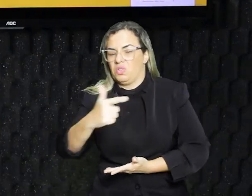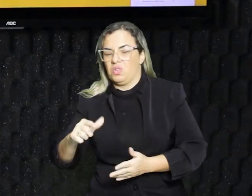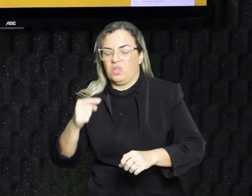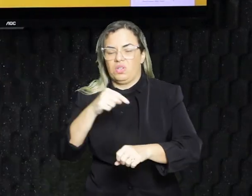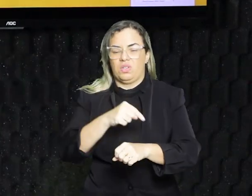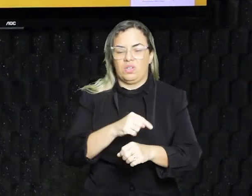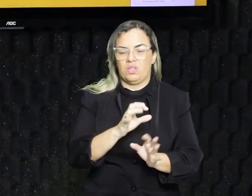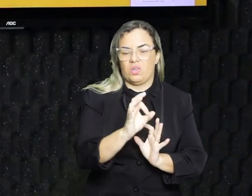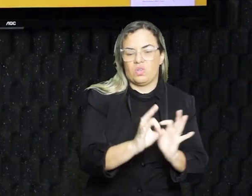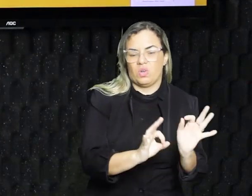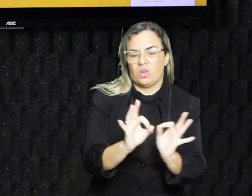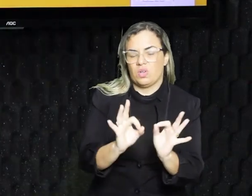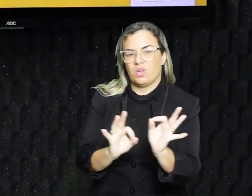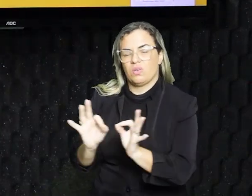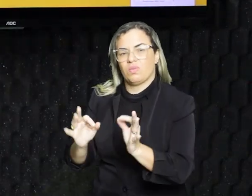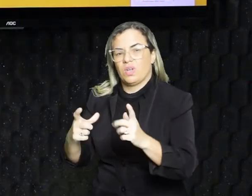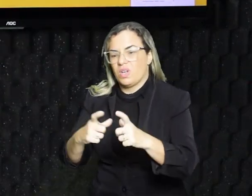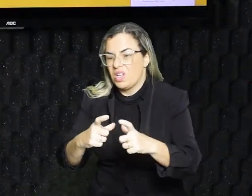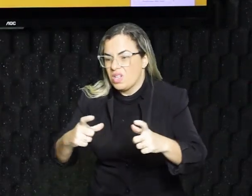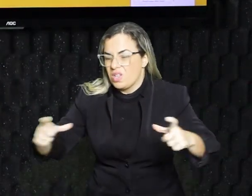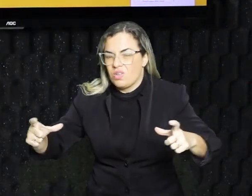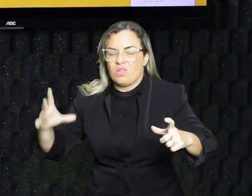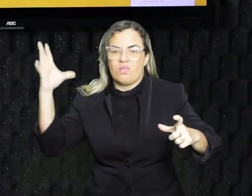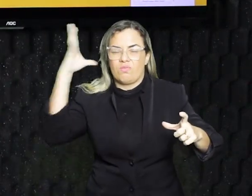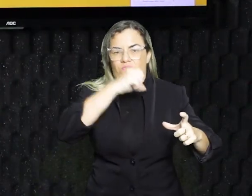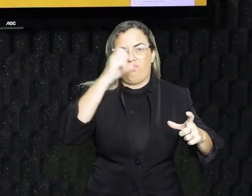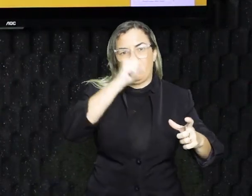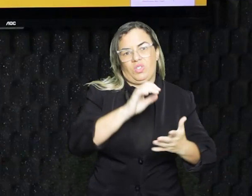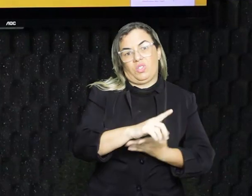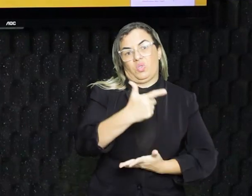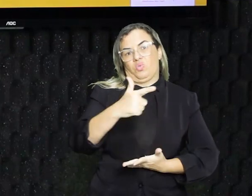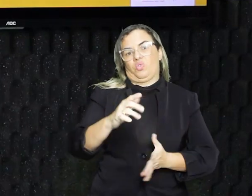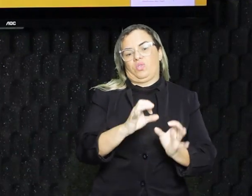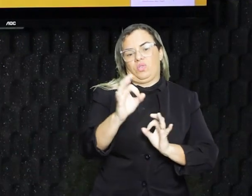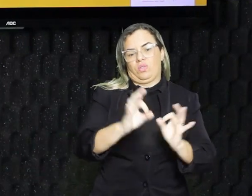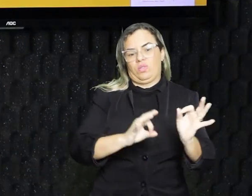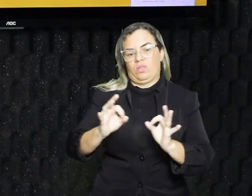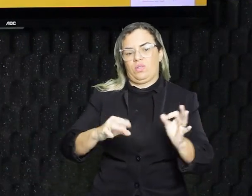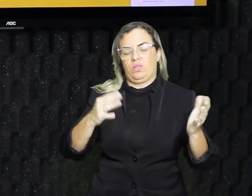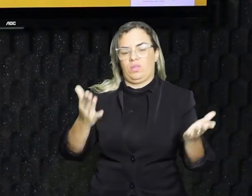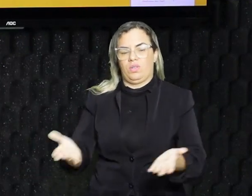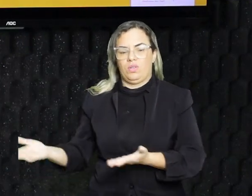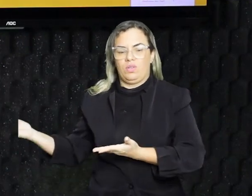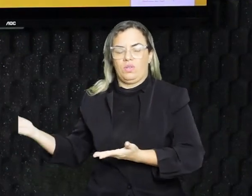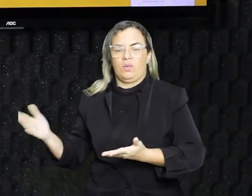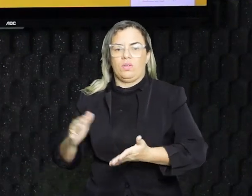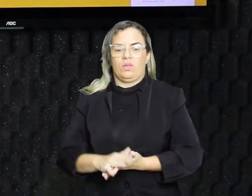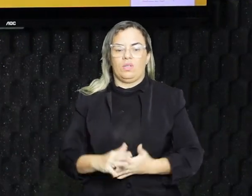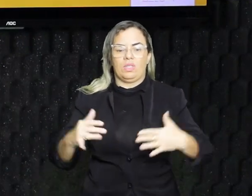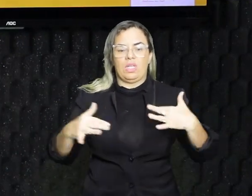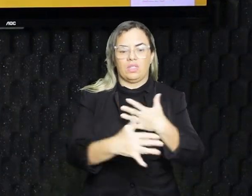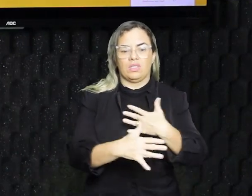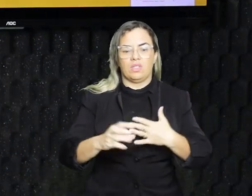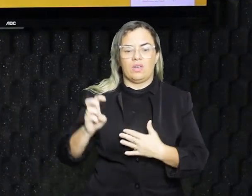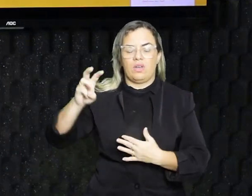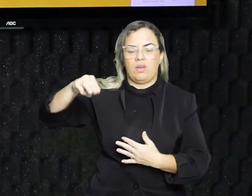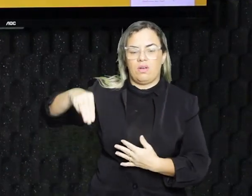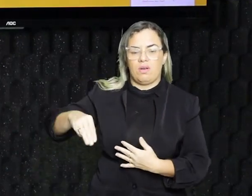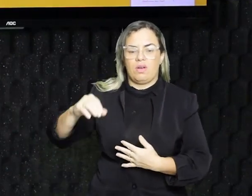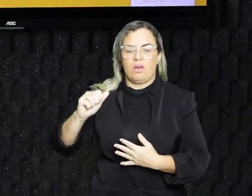de organização, porque cresceram muito rapidamente sem planejamento. A isso nós chamamos de